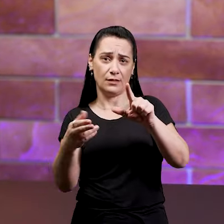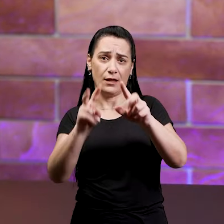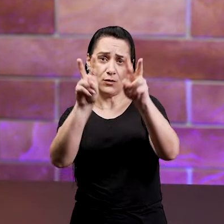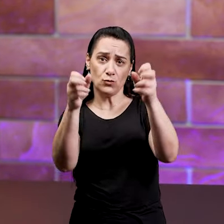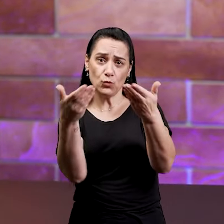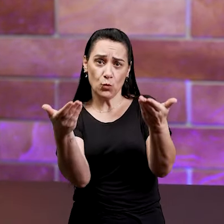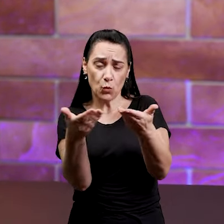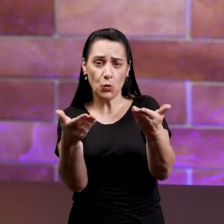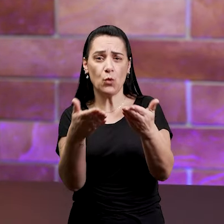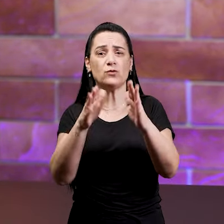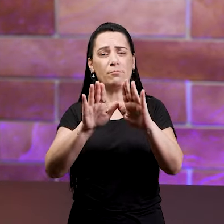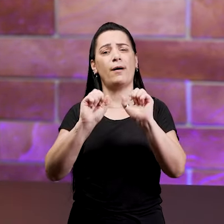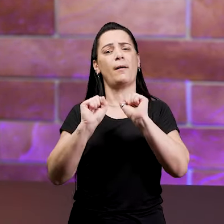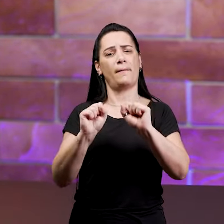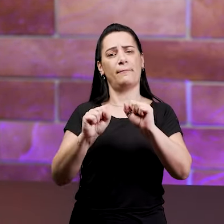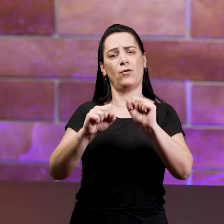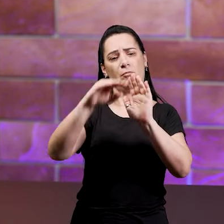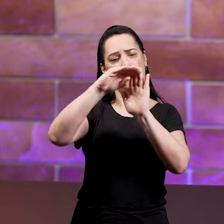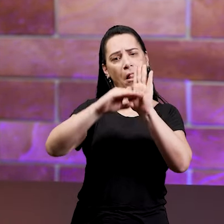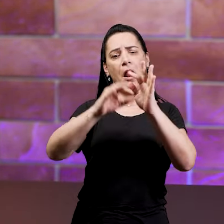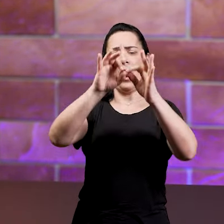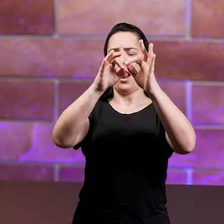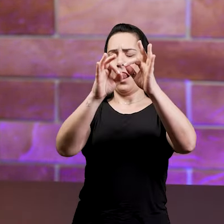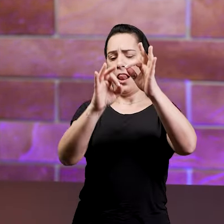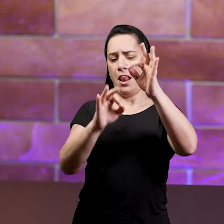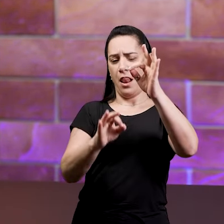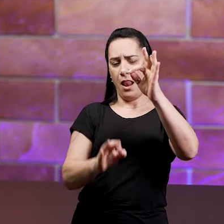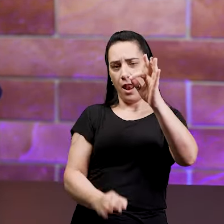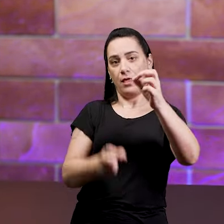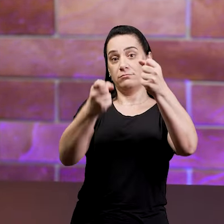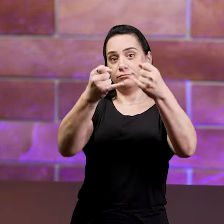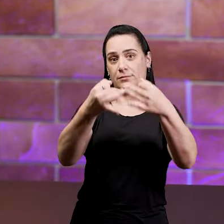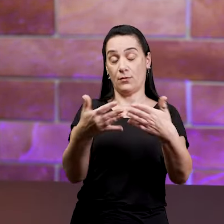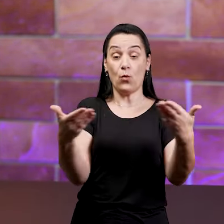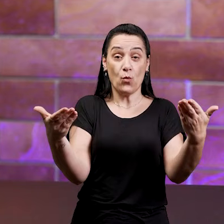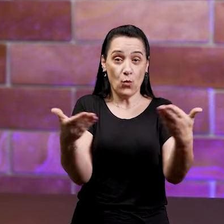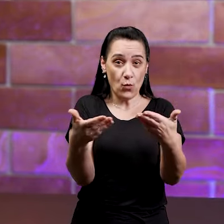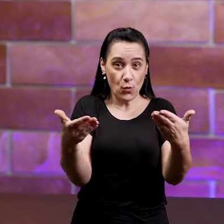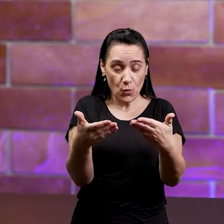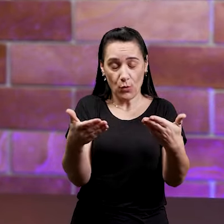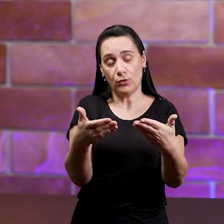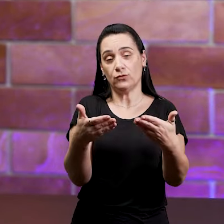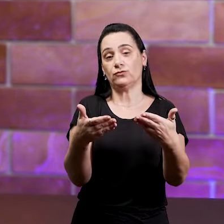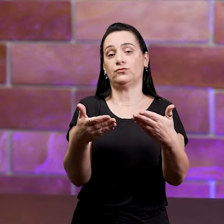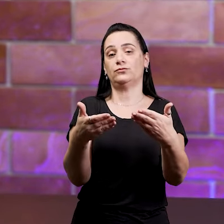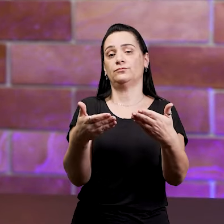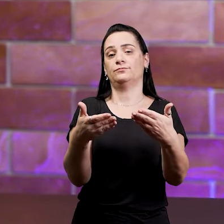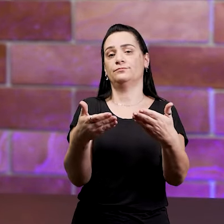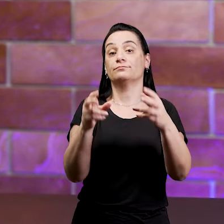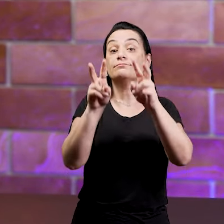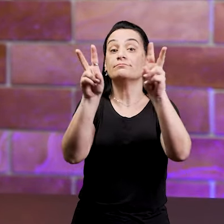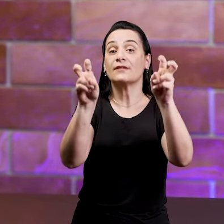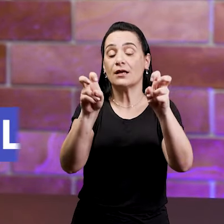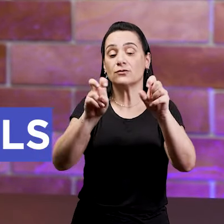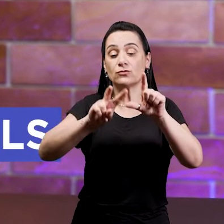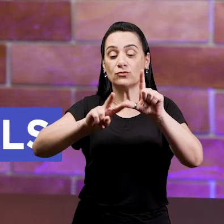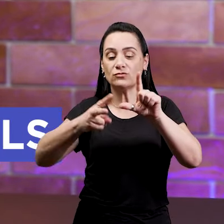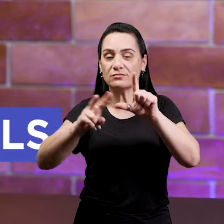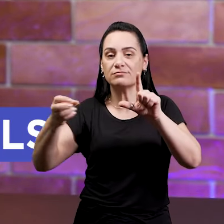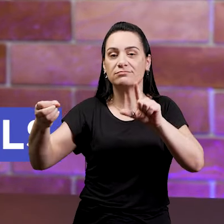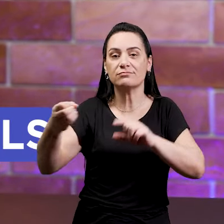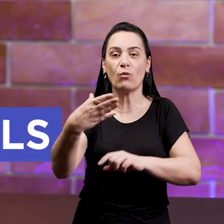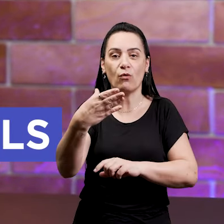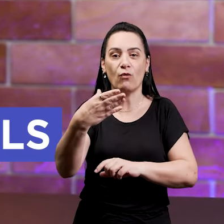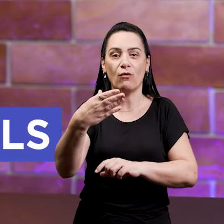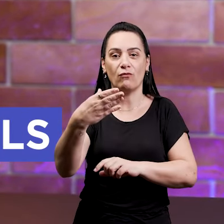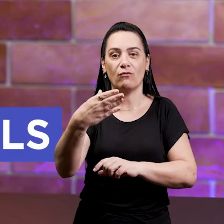Teams, até porque nós poderíamos ficar aqui um programa inteiro falando só disso. Hoje nós vamos falar sobre o